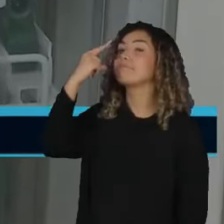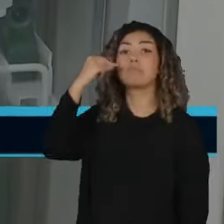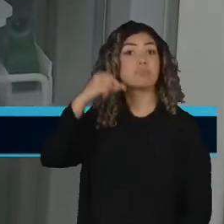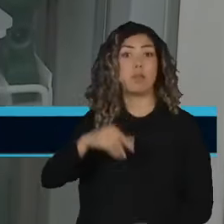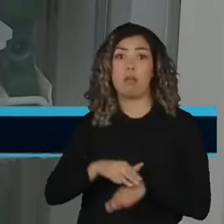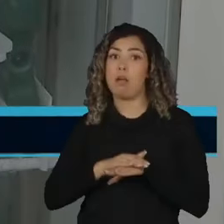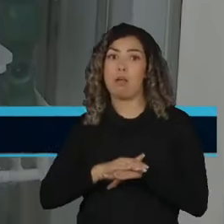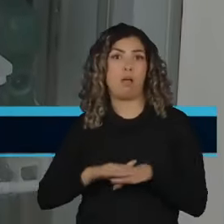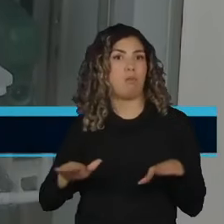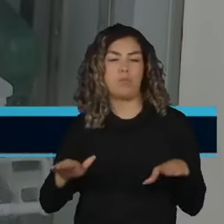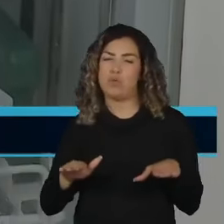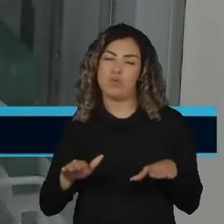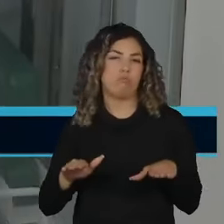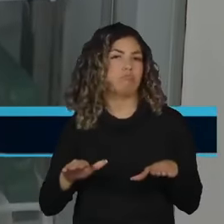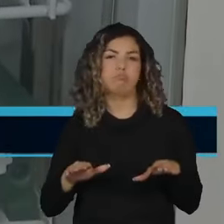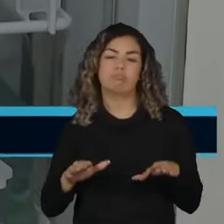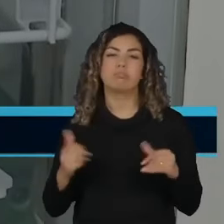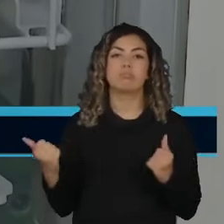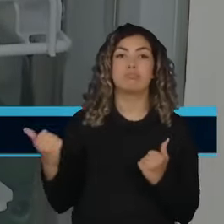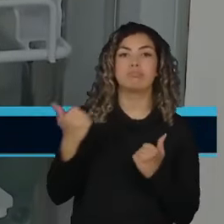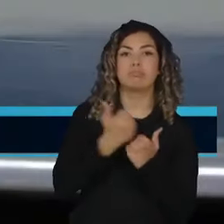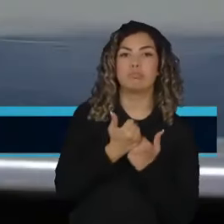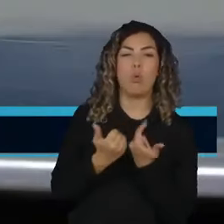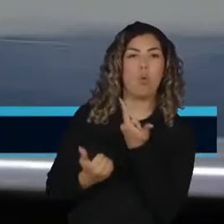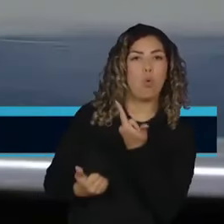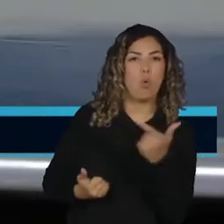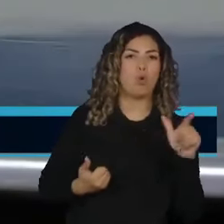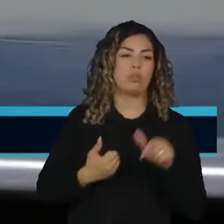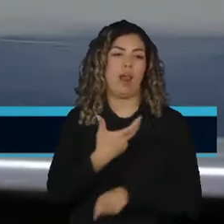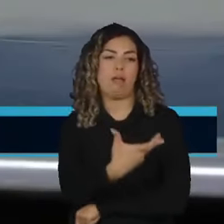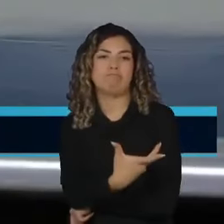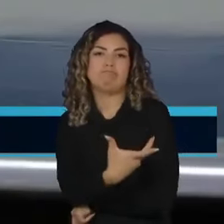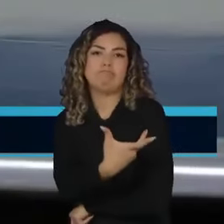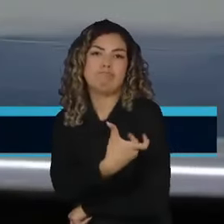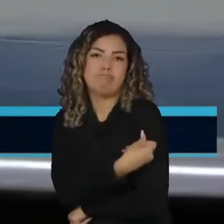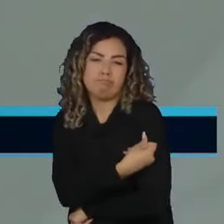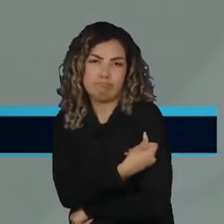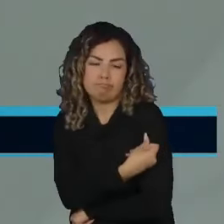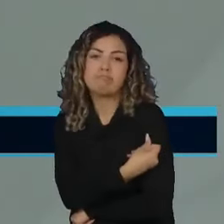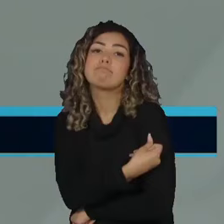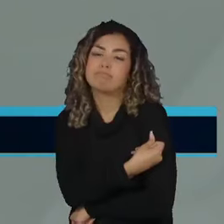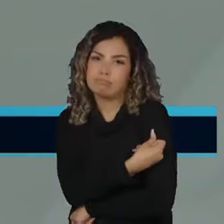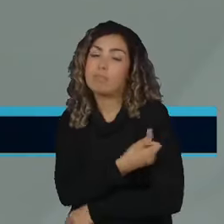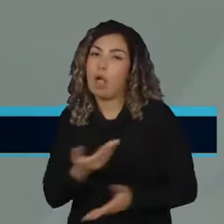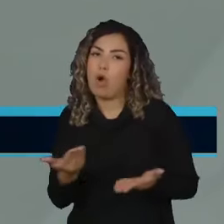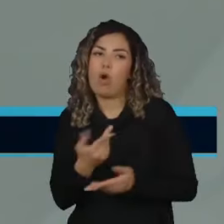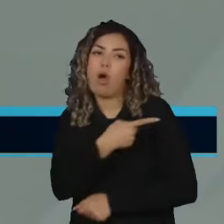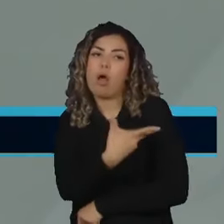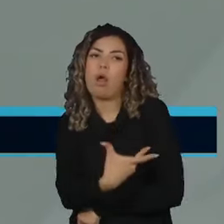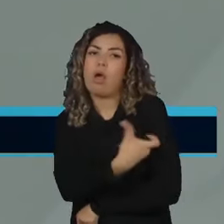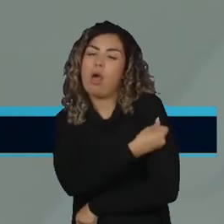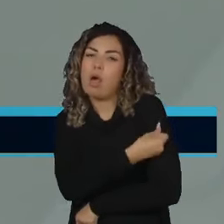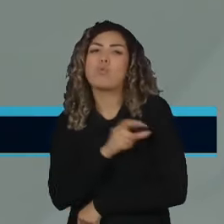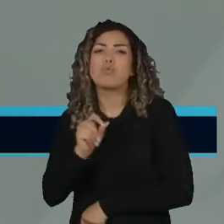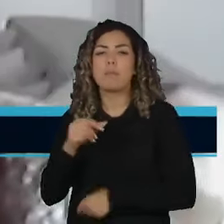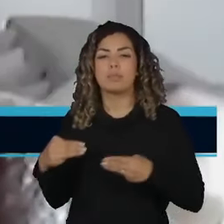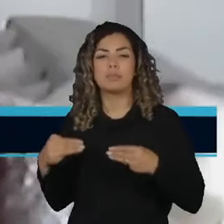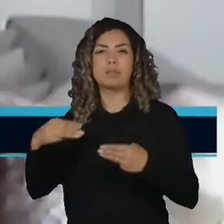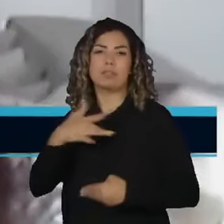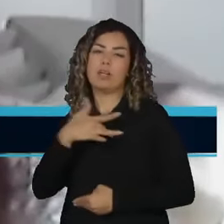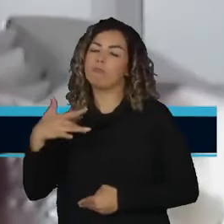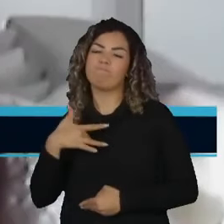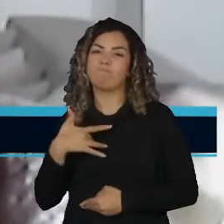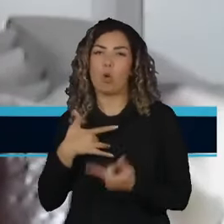de saúde. Ela foi substituída pela versão injetável, de acordo com nova estratégia do Ministério da Saúde.